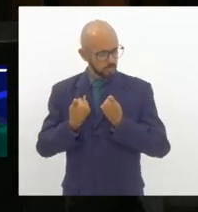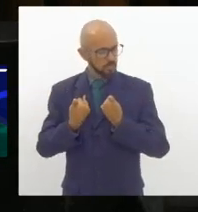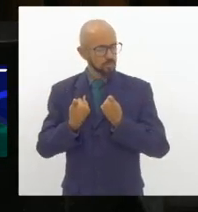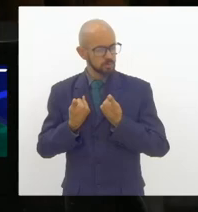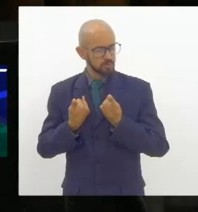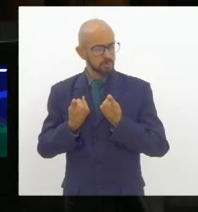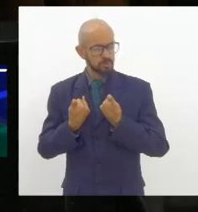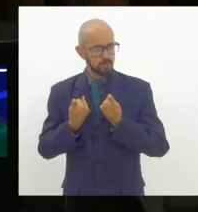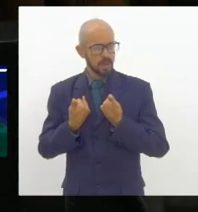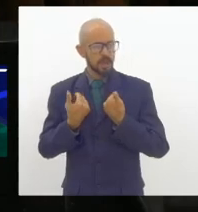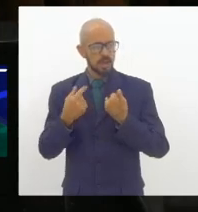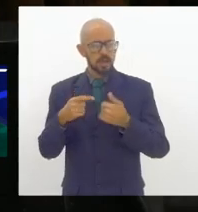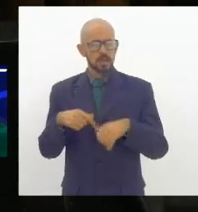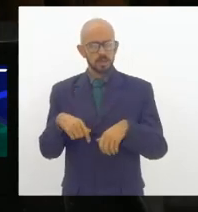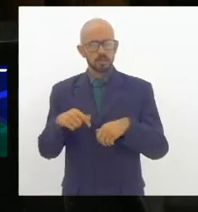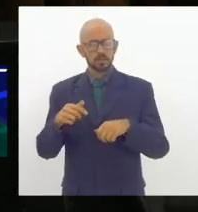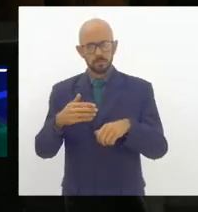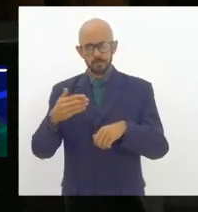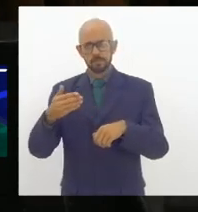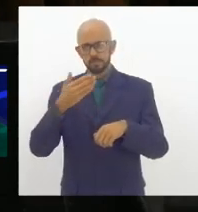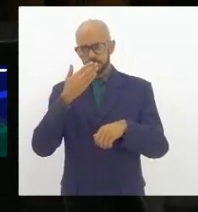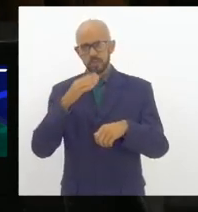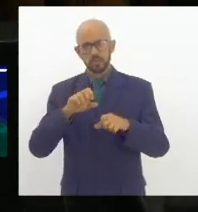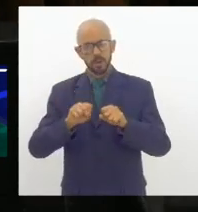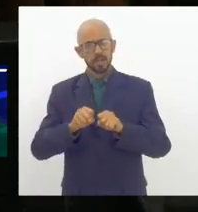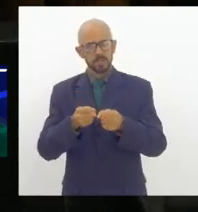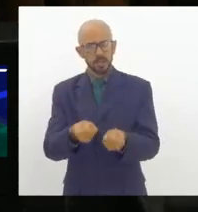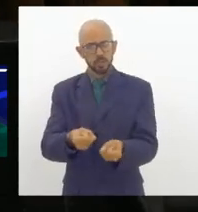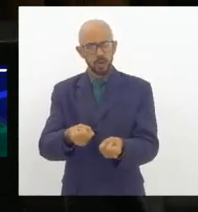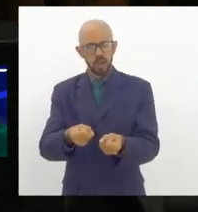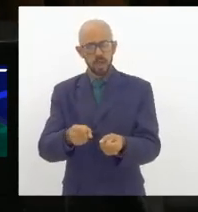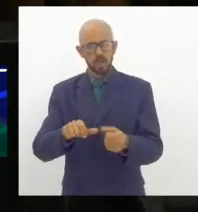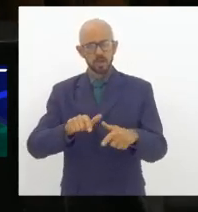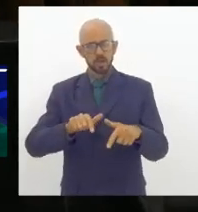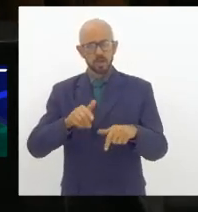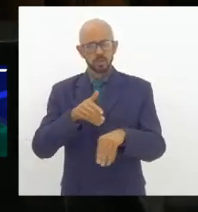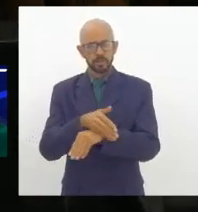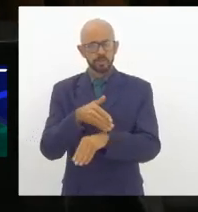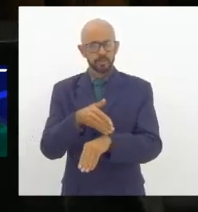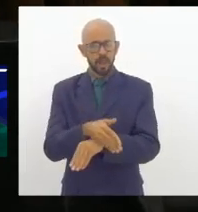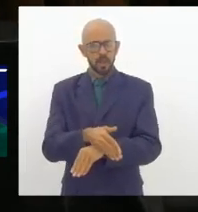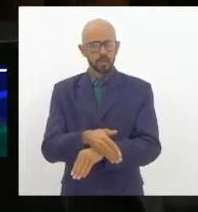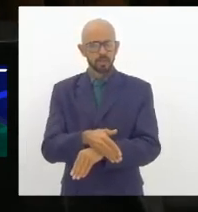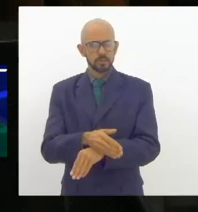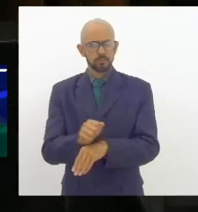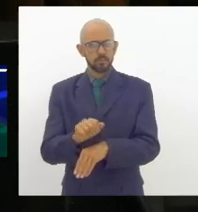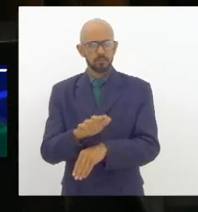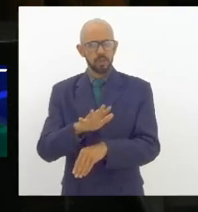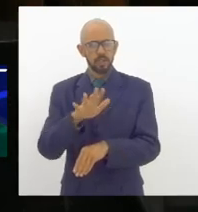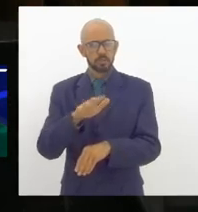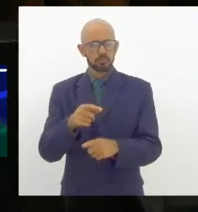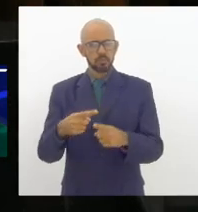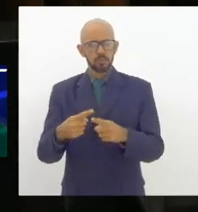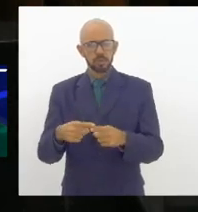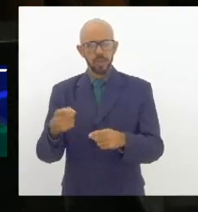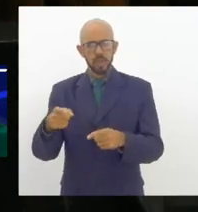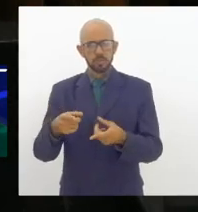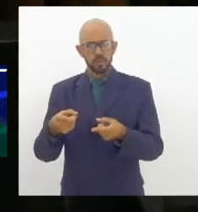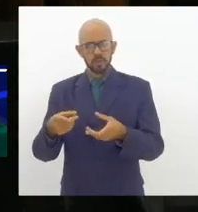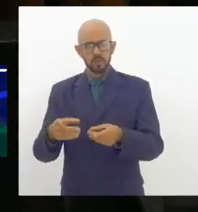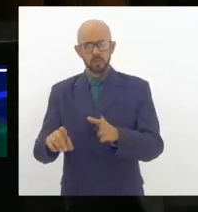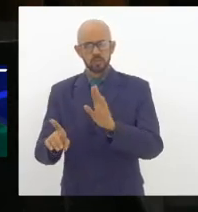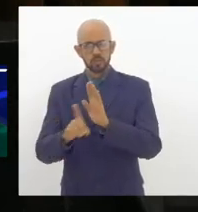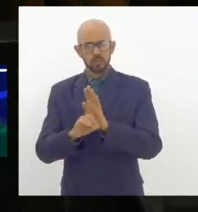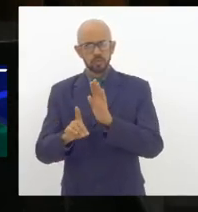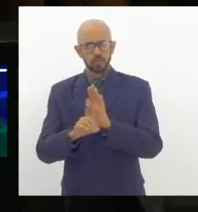para segurar as operações do comunidade porque lá né os traficantes principalmente